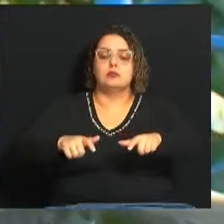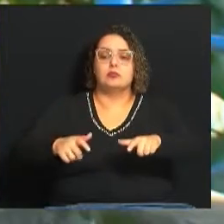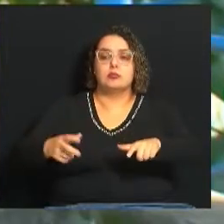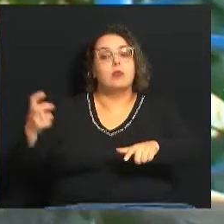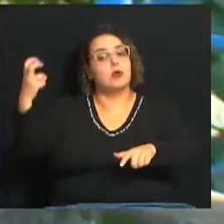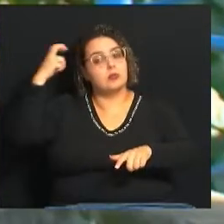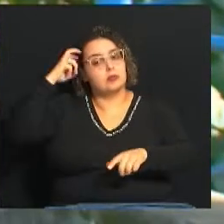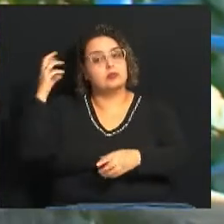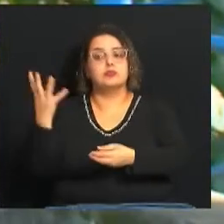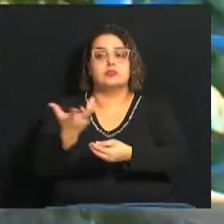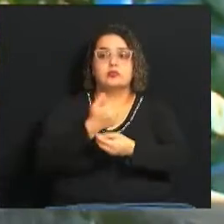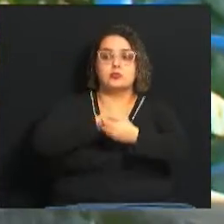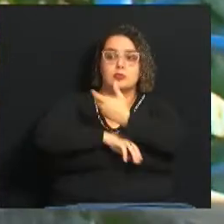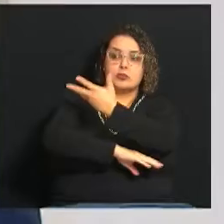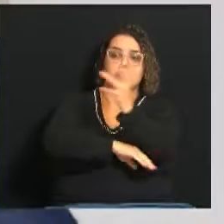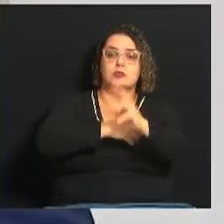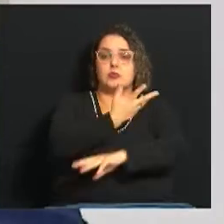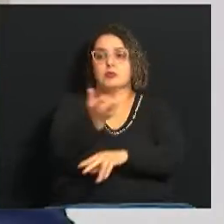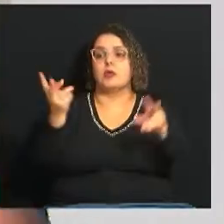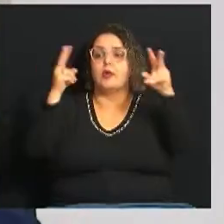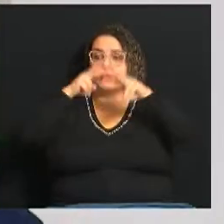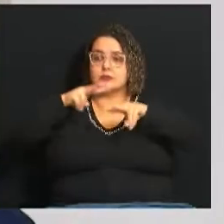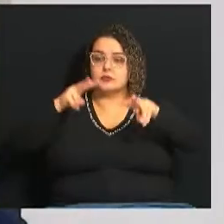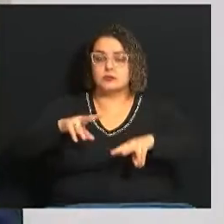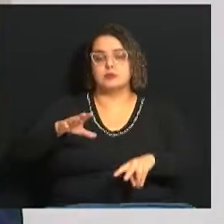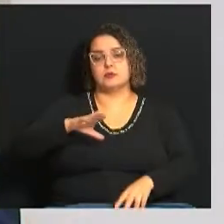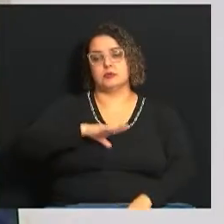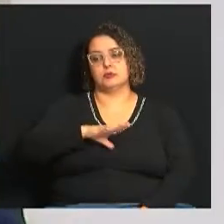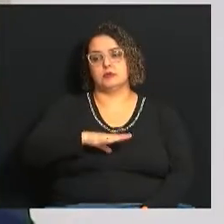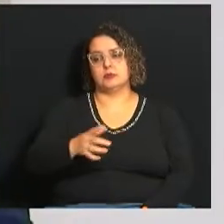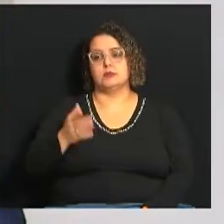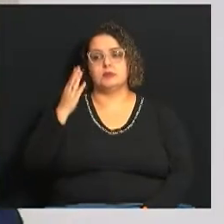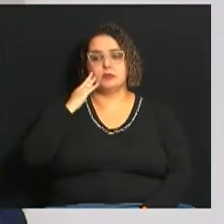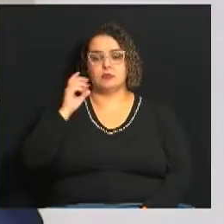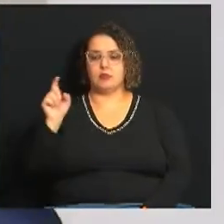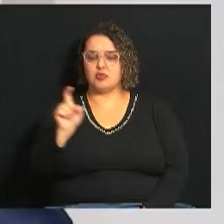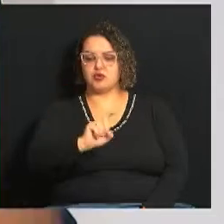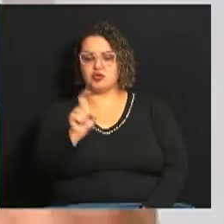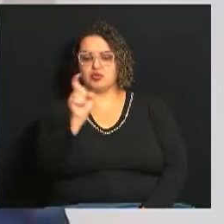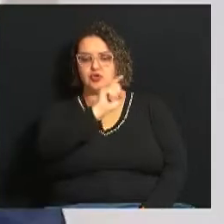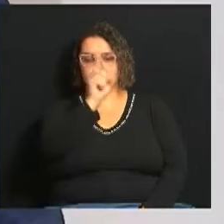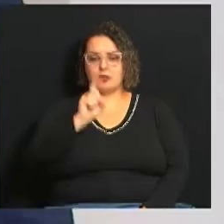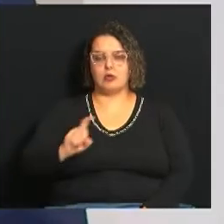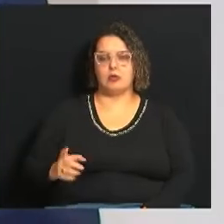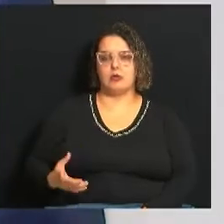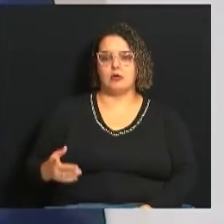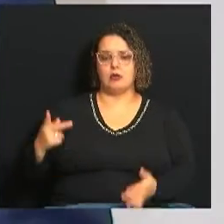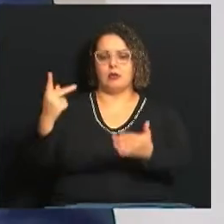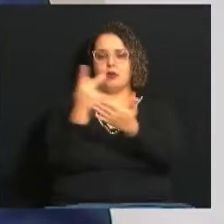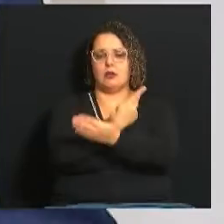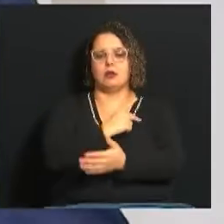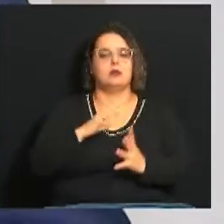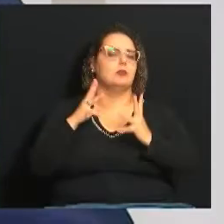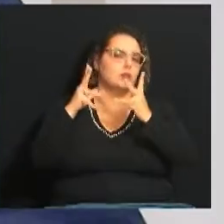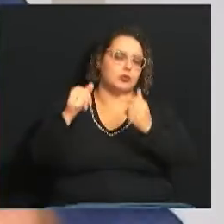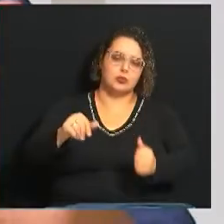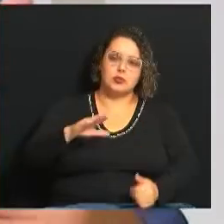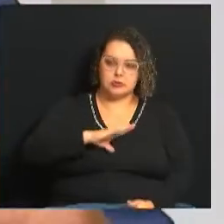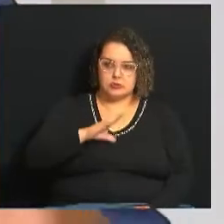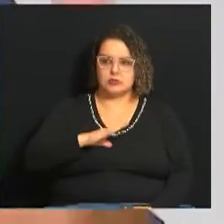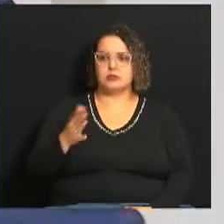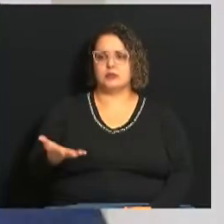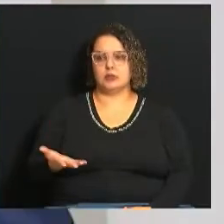artístico e paisagístico da cidade. A gente sabe que as pichações, elas realmente têm por toda a cidade, então esse é mais